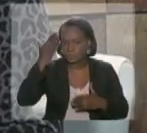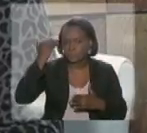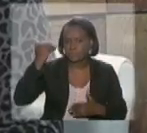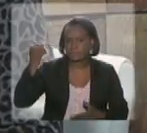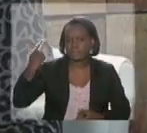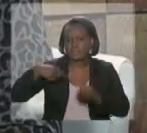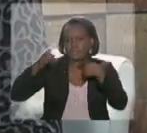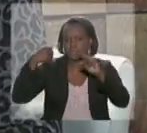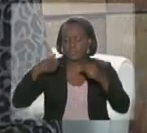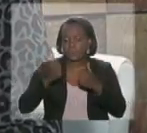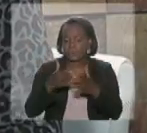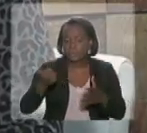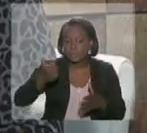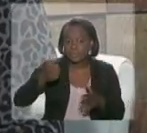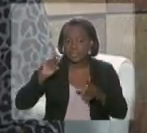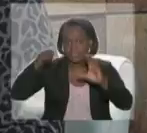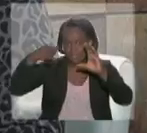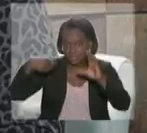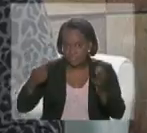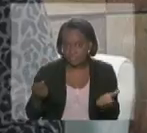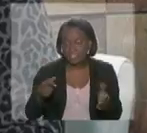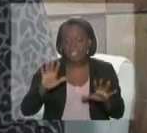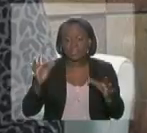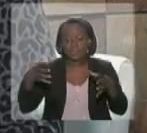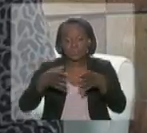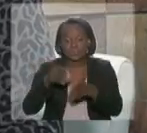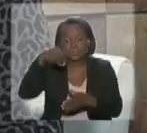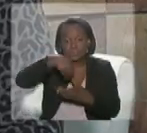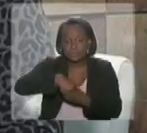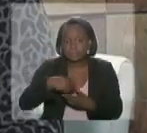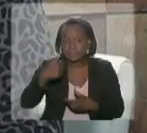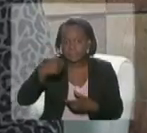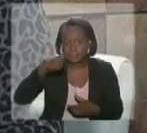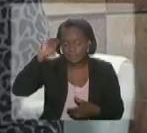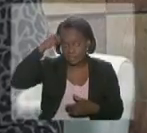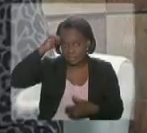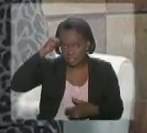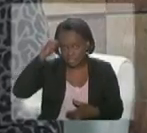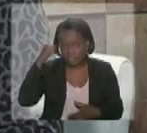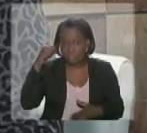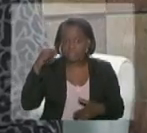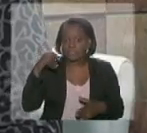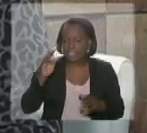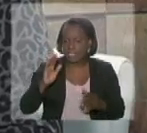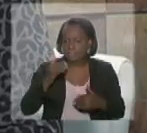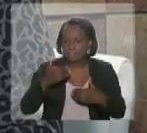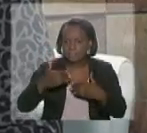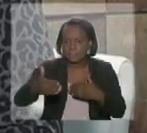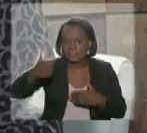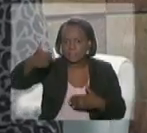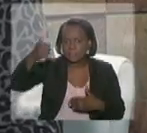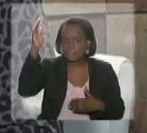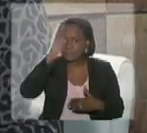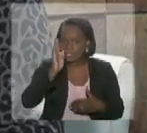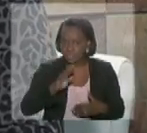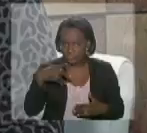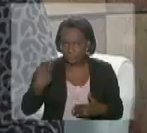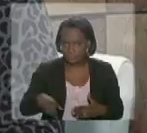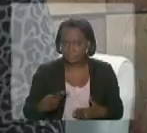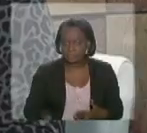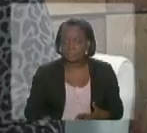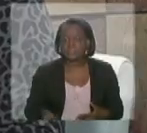sucesso desde as suas primeiras gravações faz parte do primeiro núcleo de atores negros com papel de destaque na dramaturgia